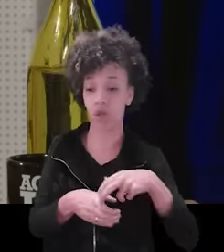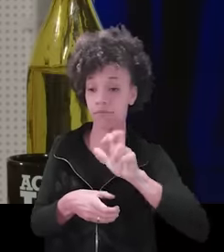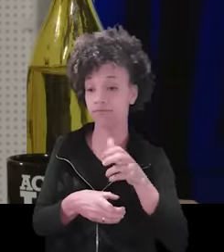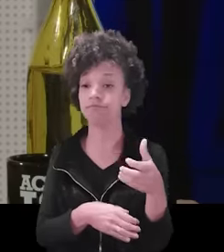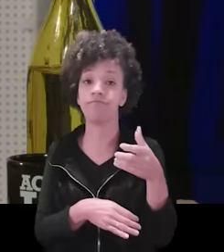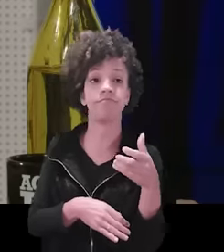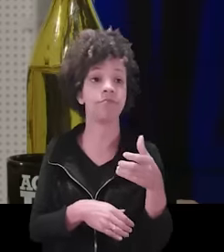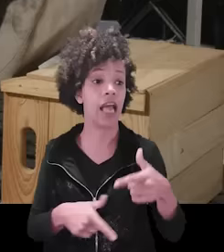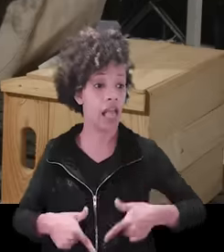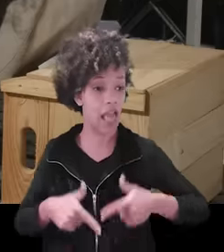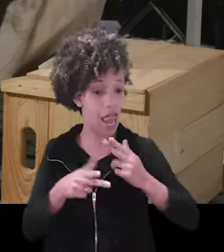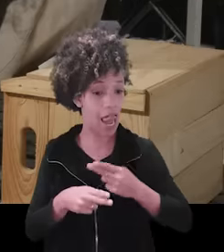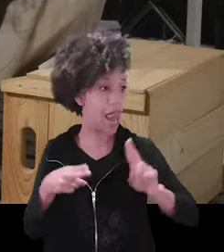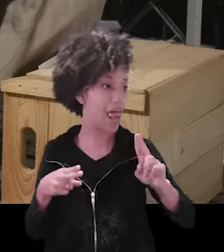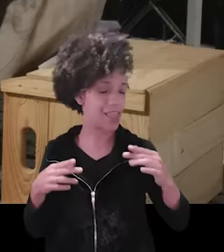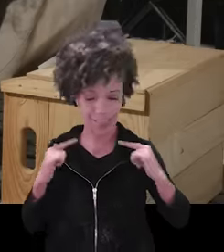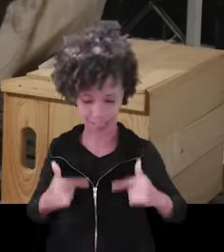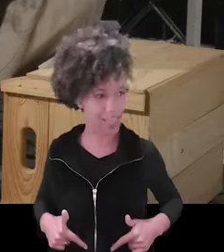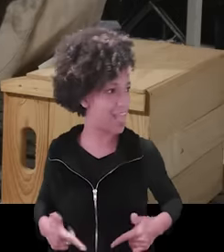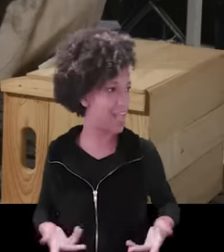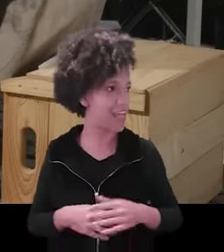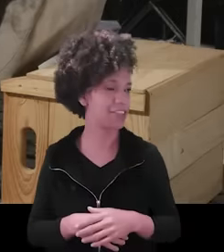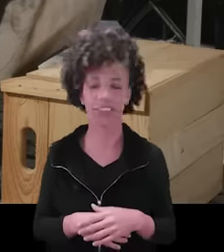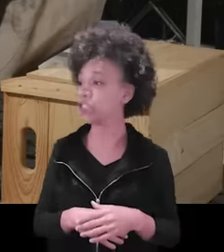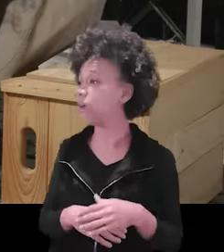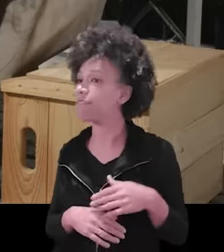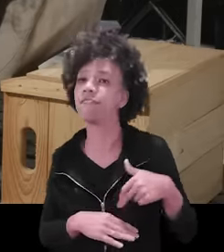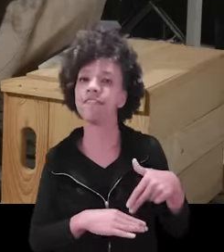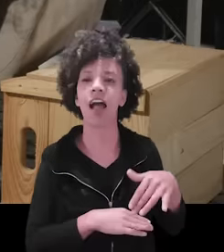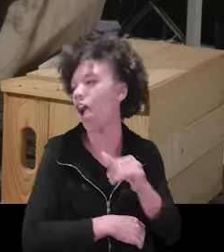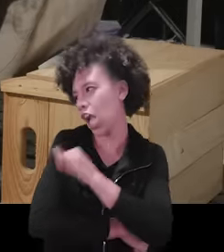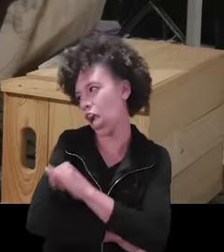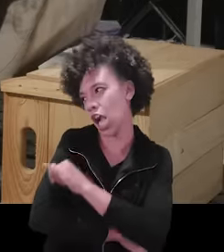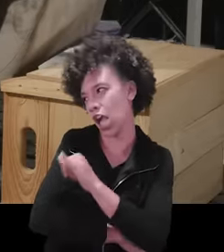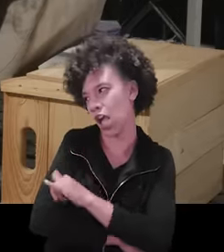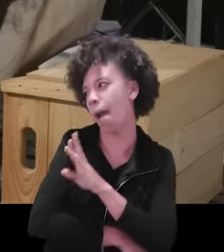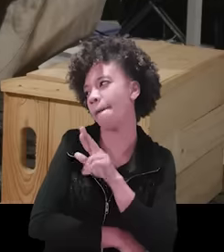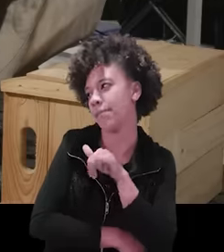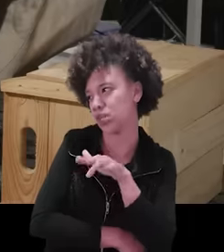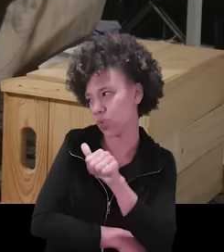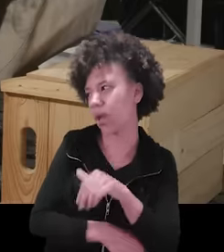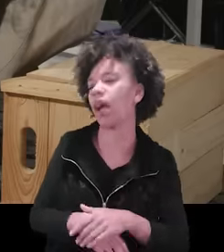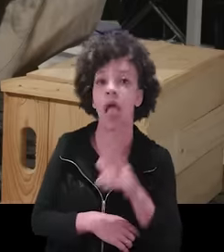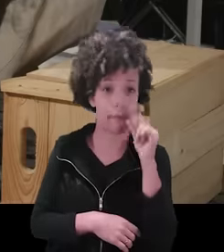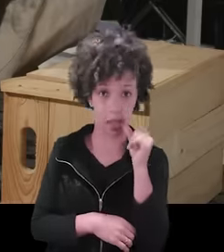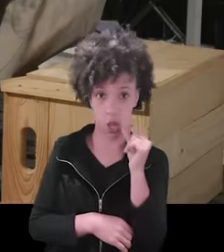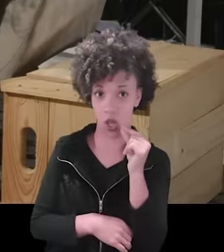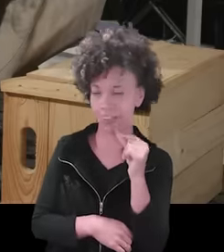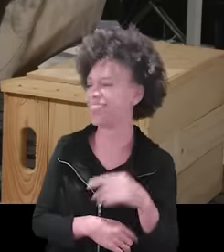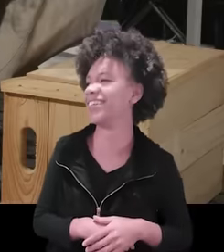com a latinha de cerveja sem camisa na rua é muito carioca É isso aí é Brasil era para pegar o busão é uma